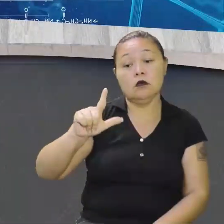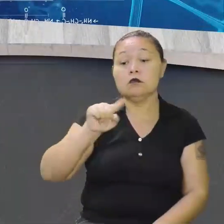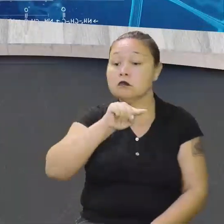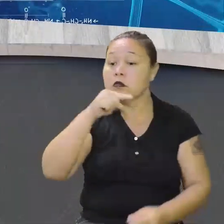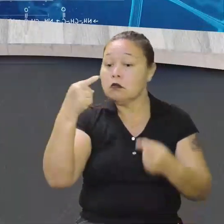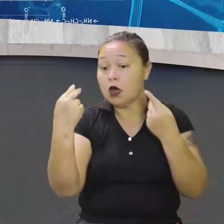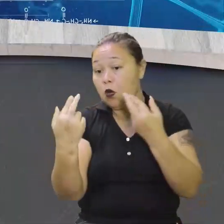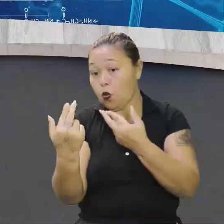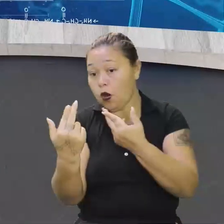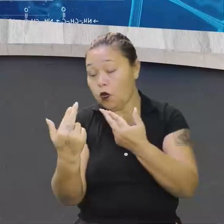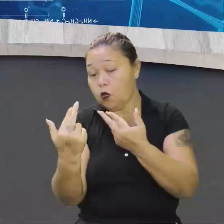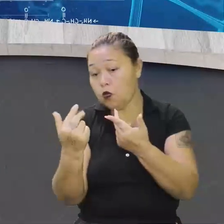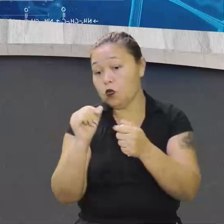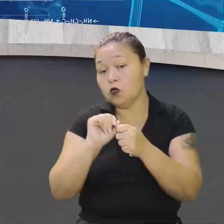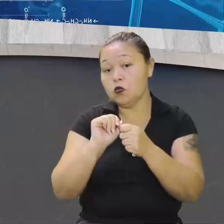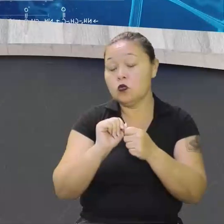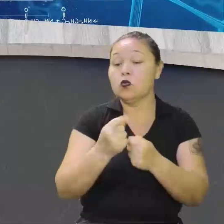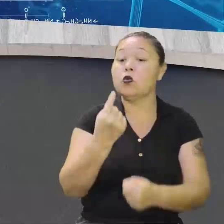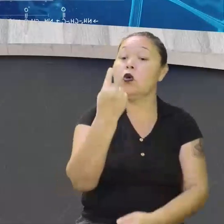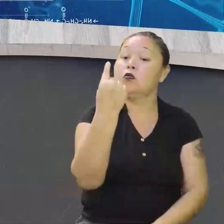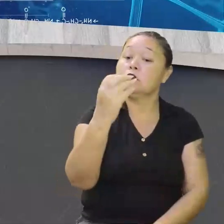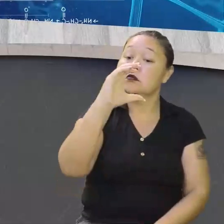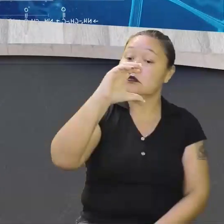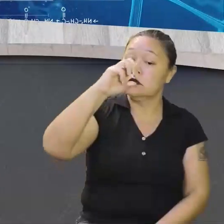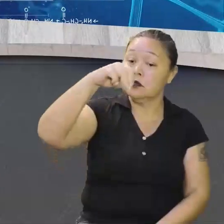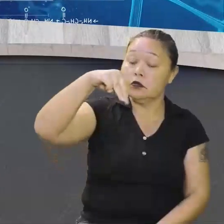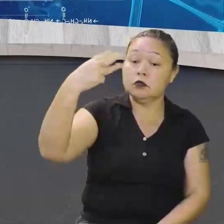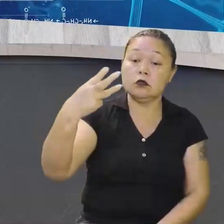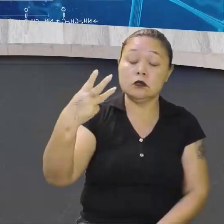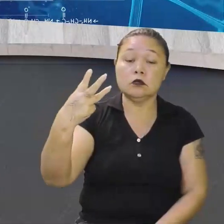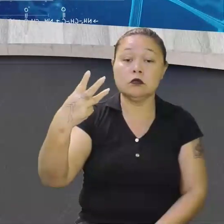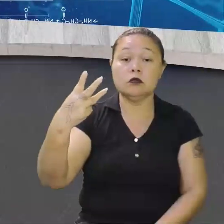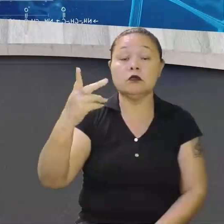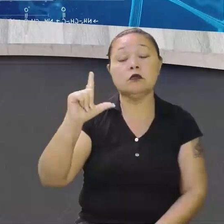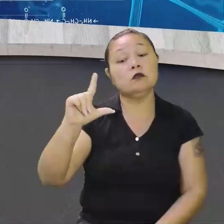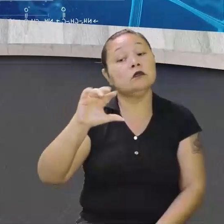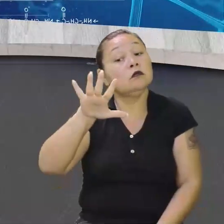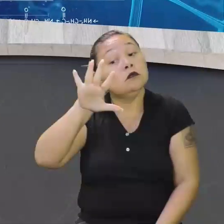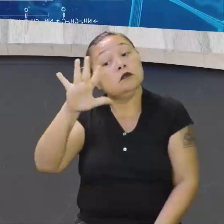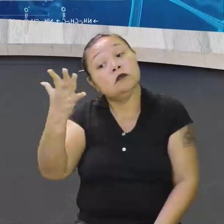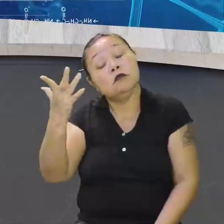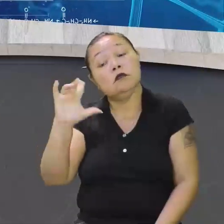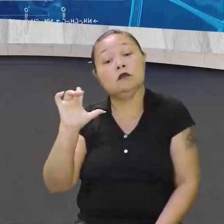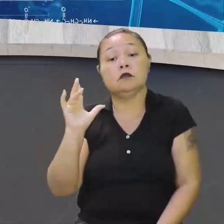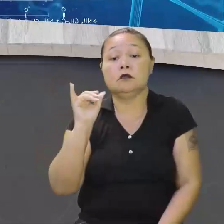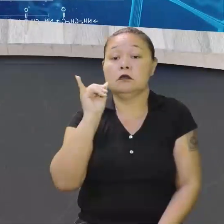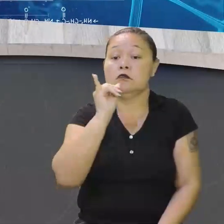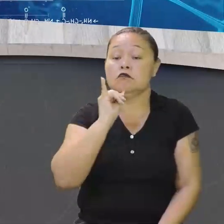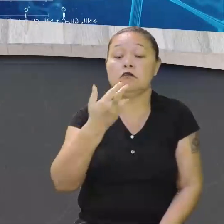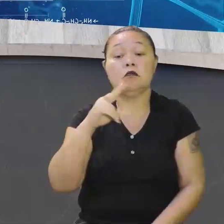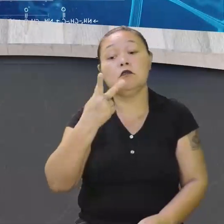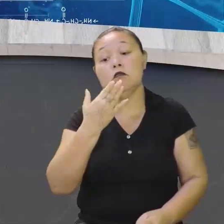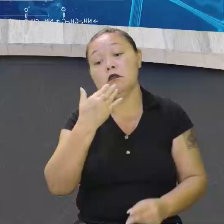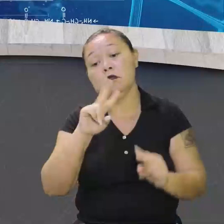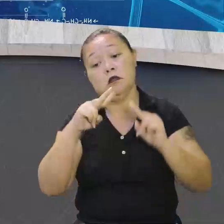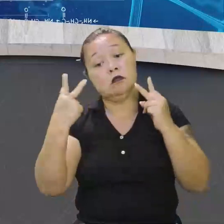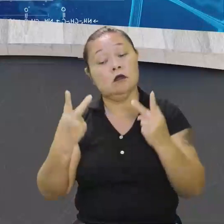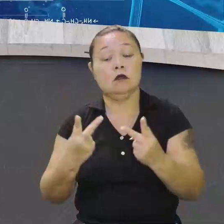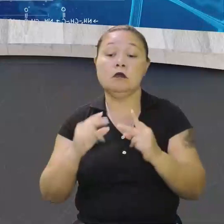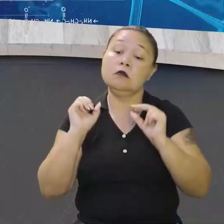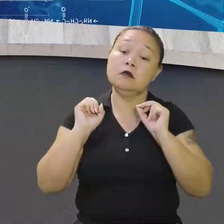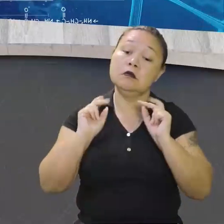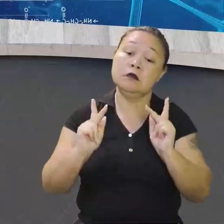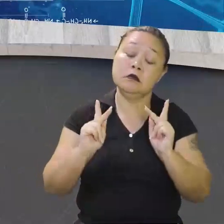corresponde a 1 centímetro cúbico. De repente você tem, medir o volume, ok,